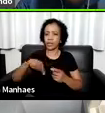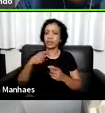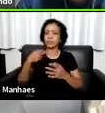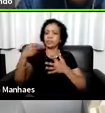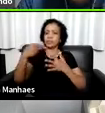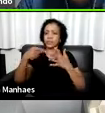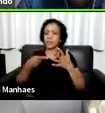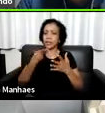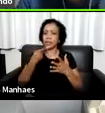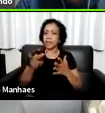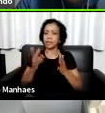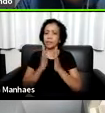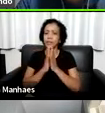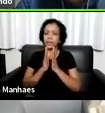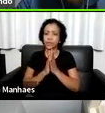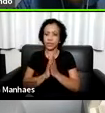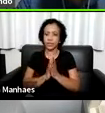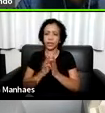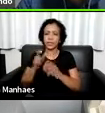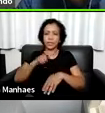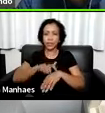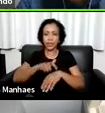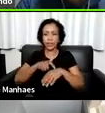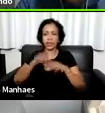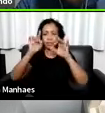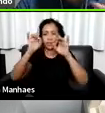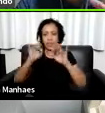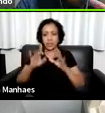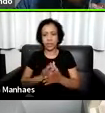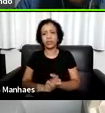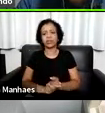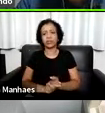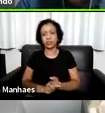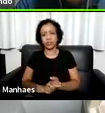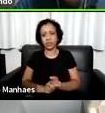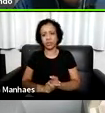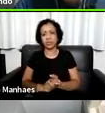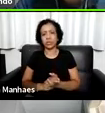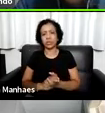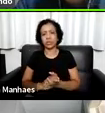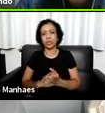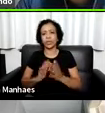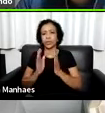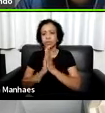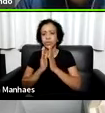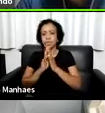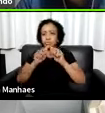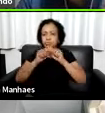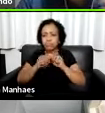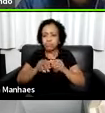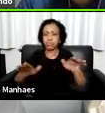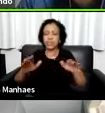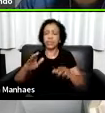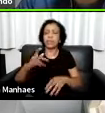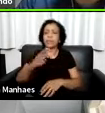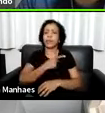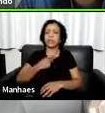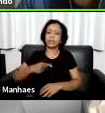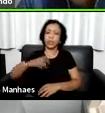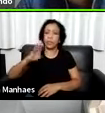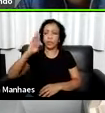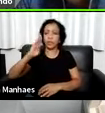você que nos acompanha nesse momento, os seus pedidos estão sendo informados aí, o Brasil Batista está orando, nós estamos orando por